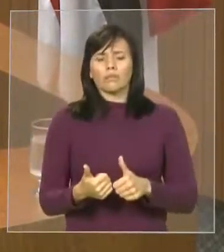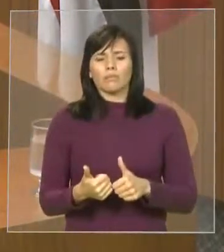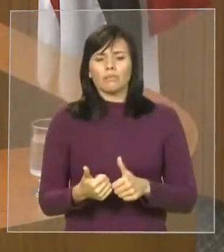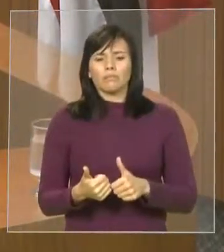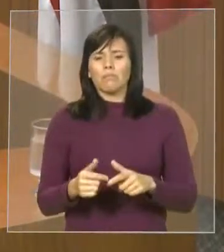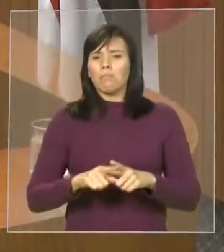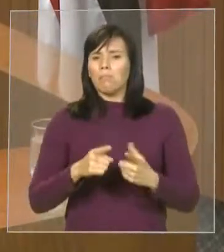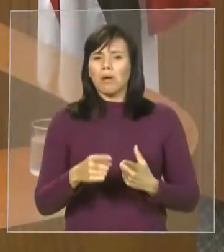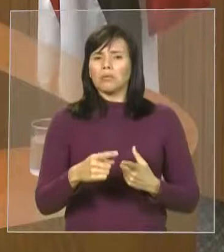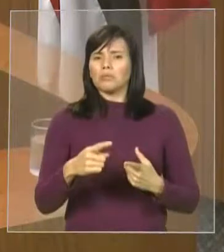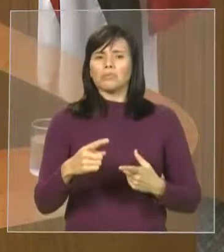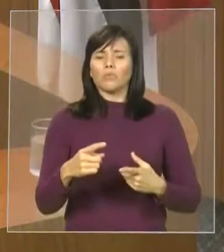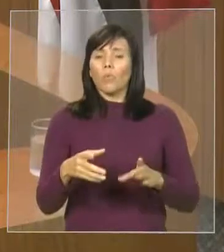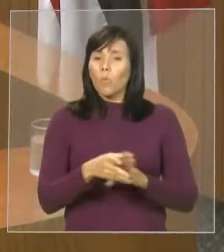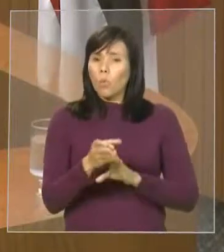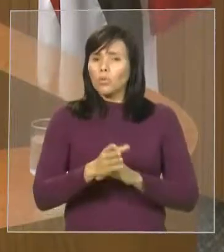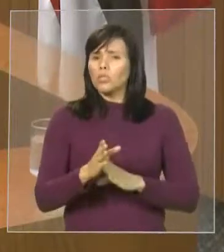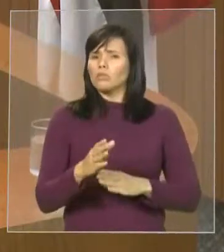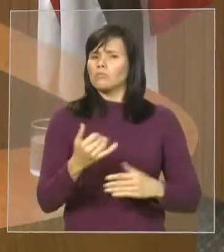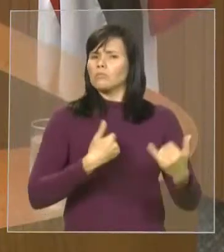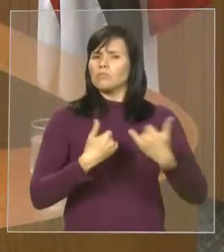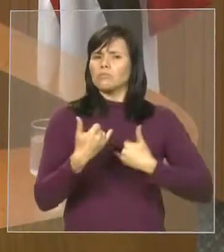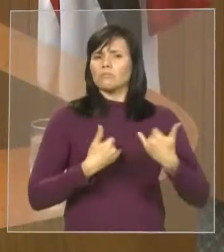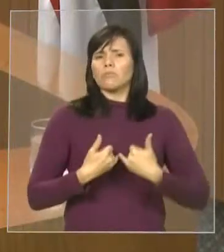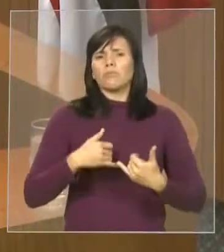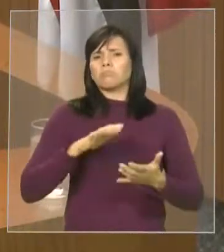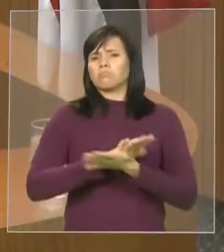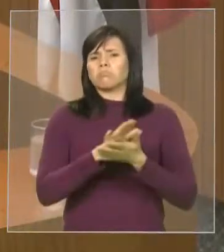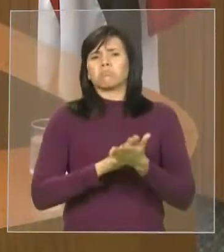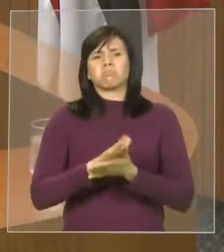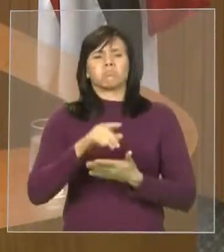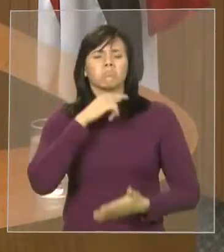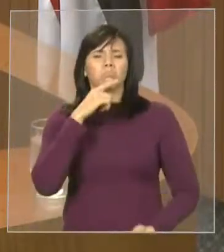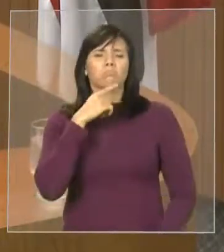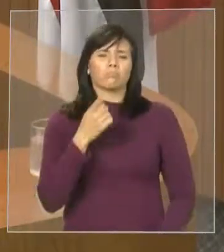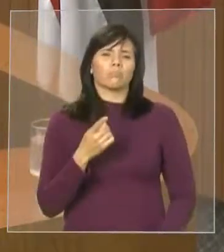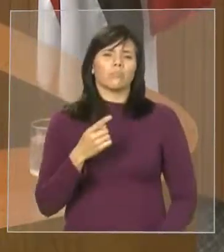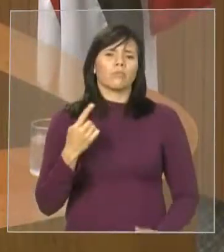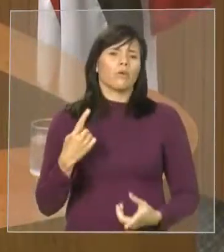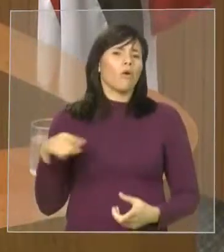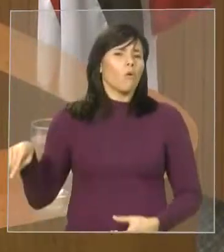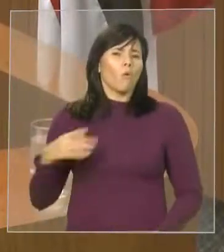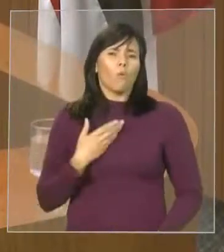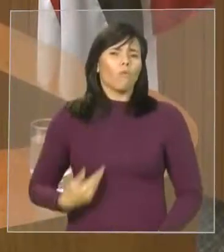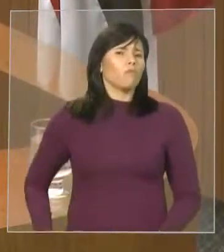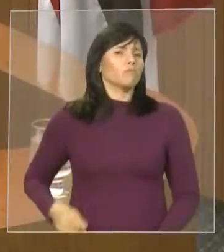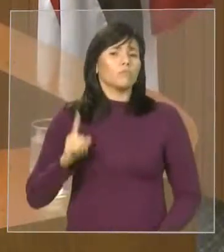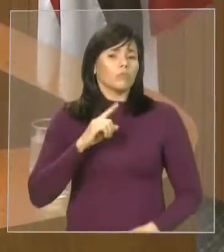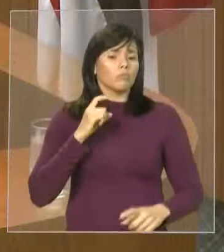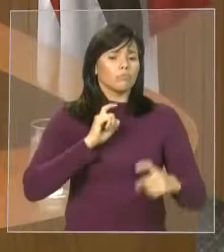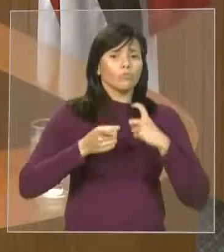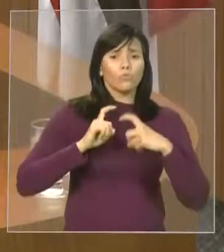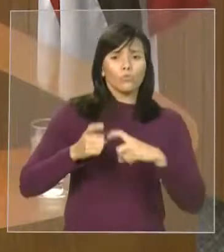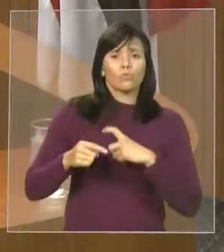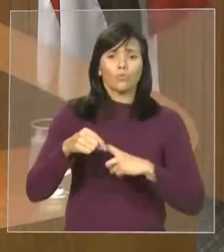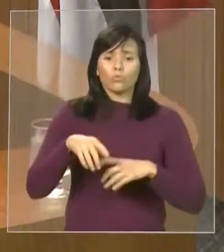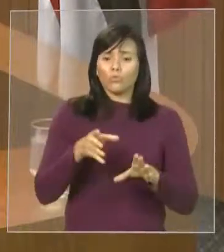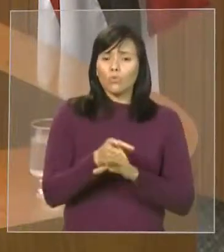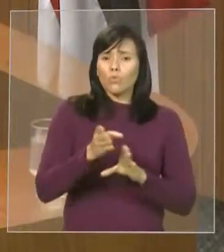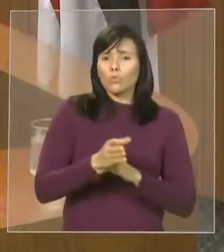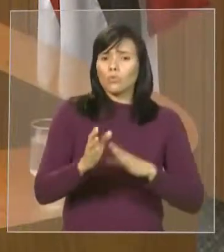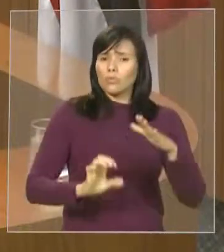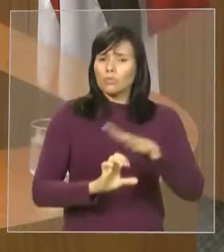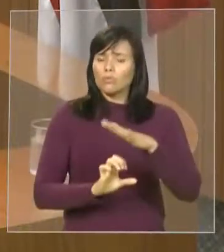tenho informação, o governador mandou esse projeto sem discutir com os empresários do Maranhão. E é por isso que os